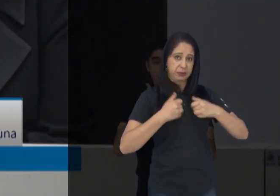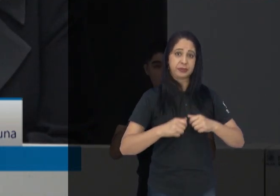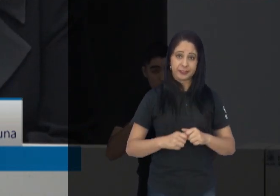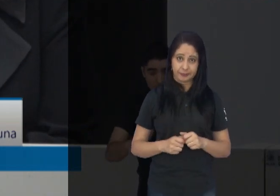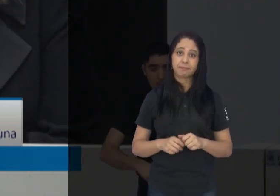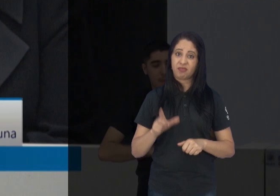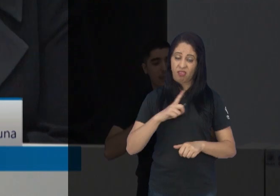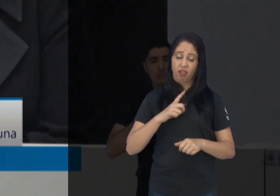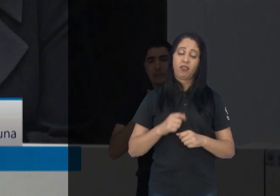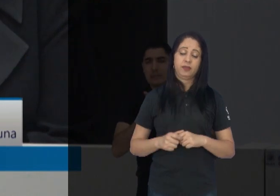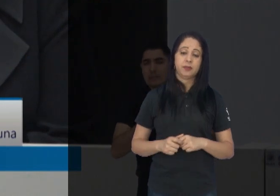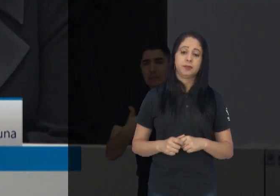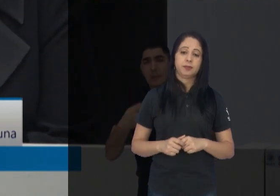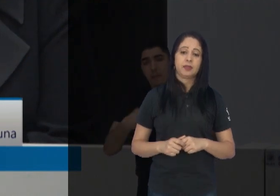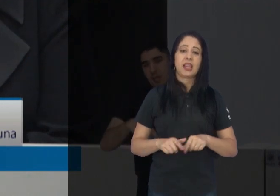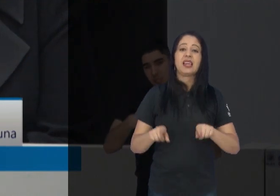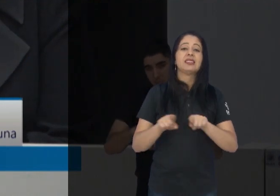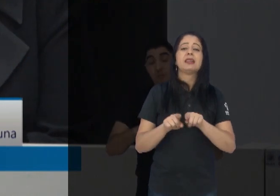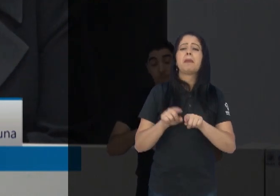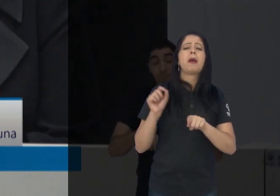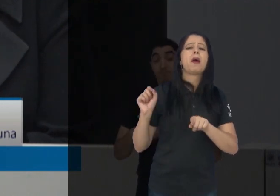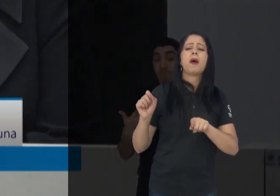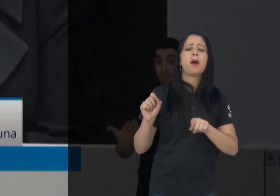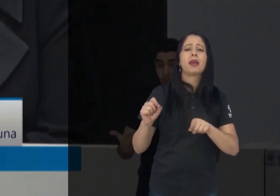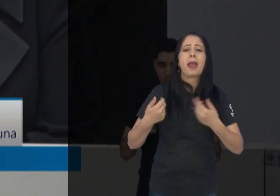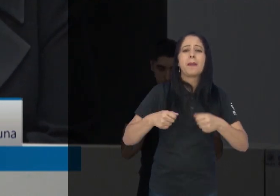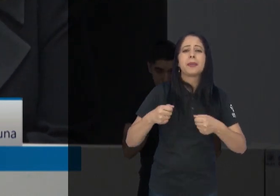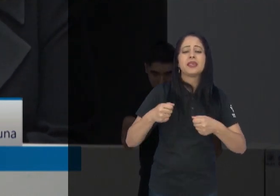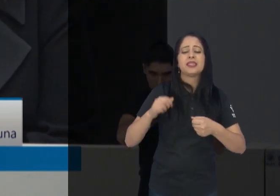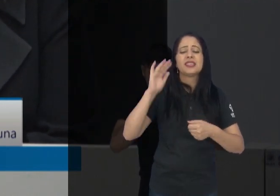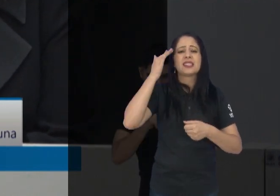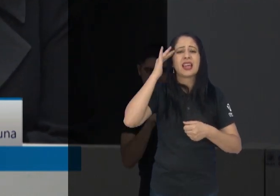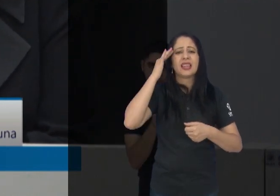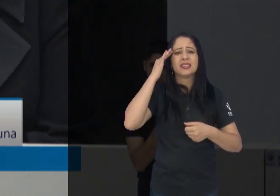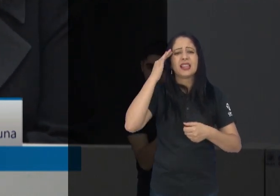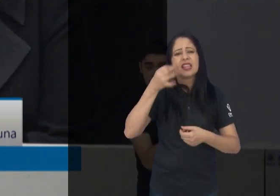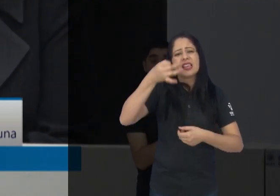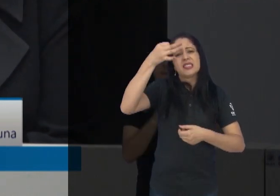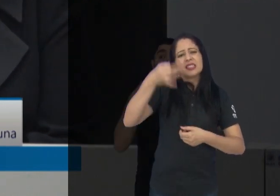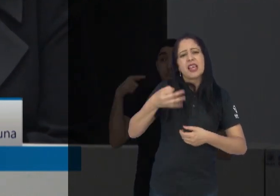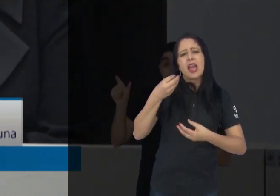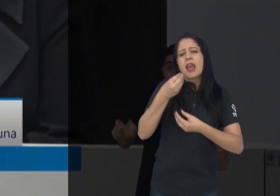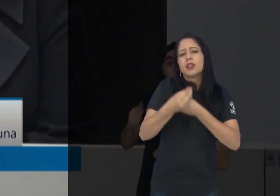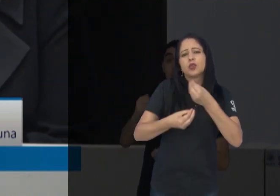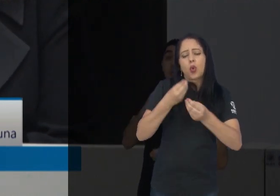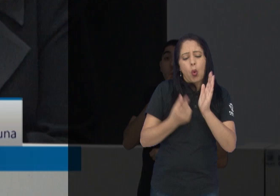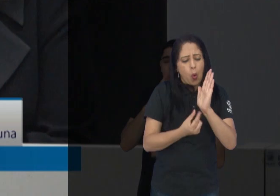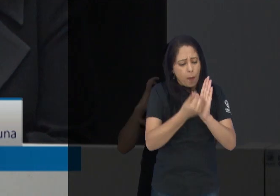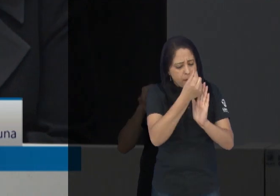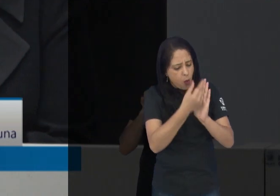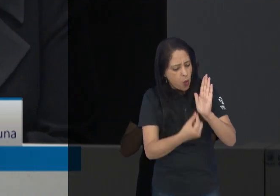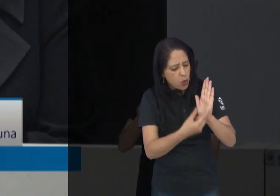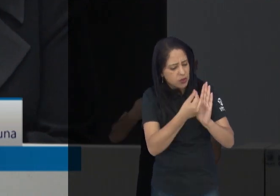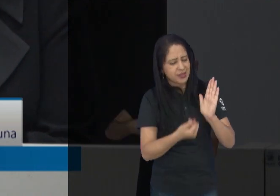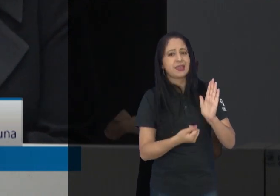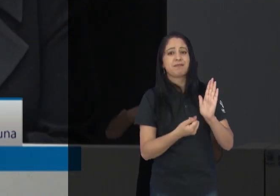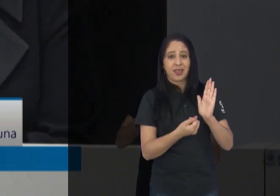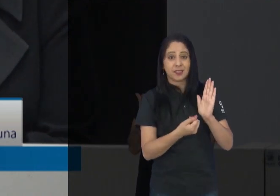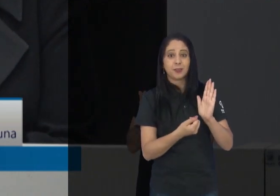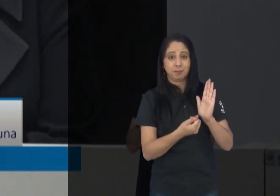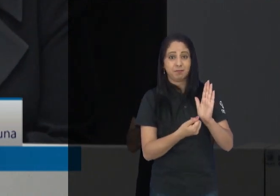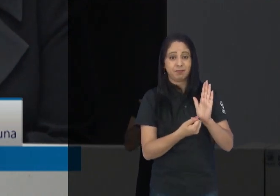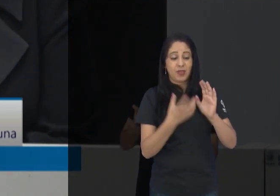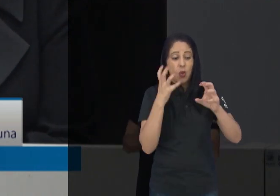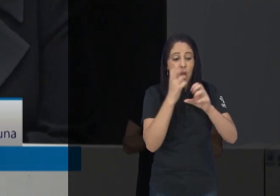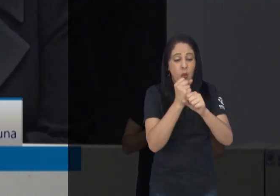necessidades. Fora tudo isso, ainda precisam entender os números das previsões orçamentárias, precisam